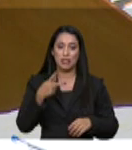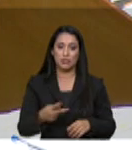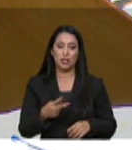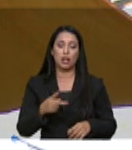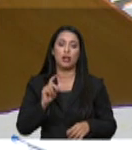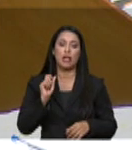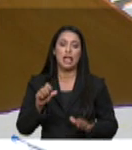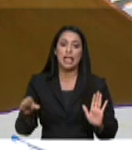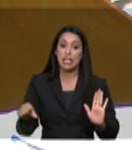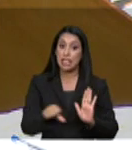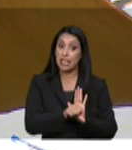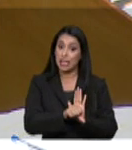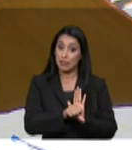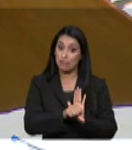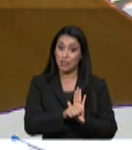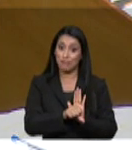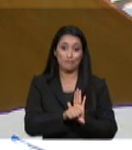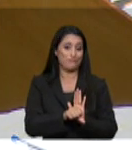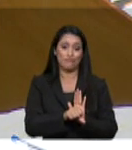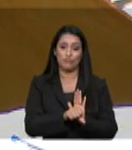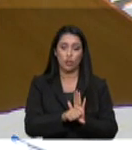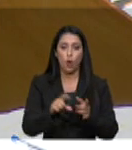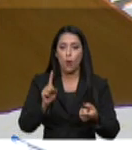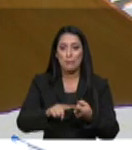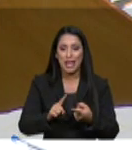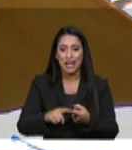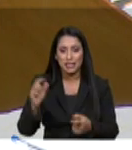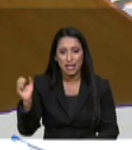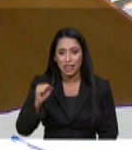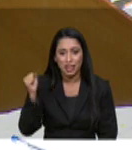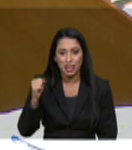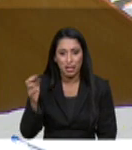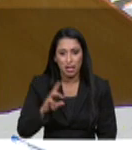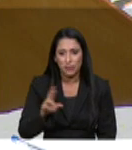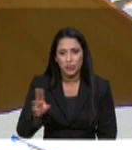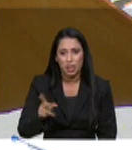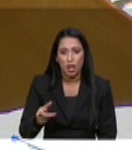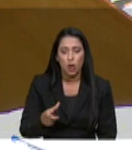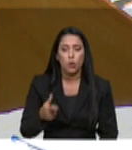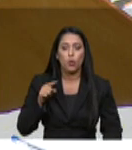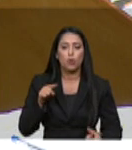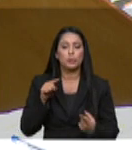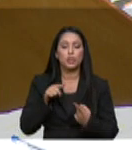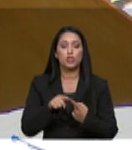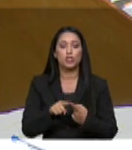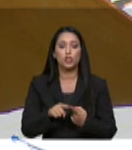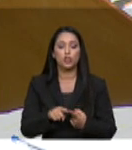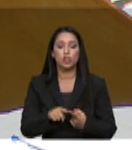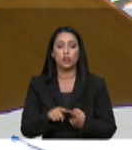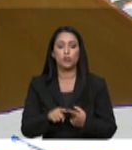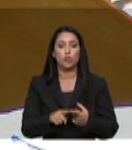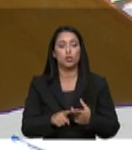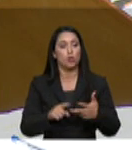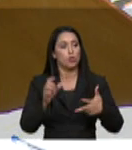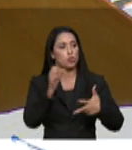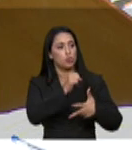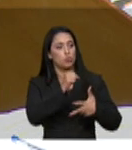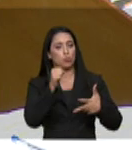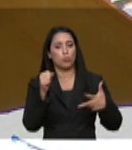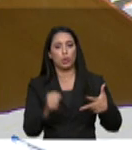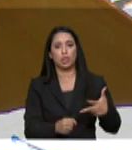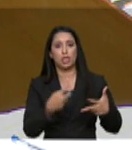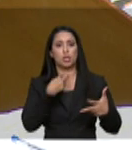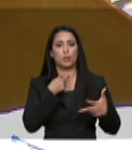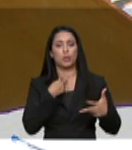que possa ser considerada em esticar creme ou ameaça grave com o fim de impedir o exercício dos poderes com